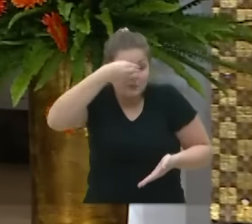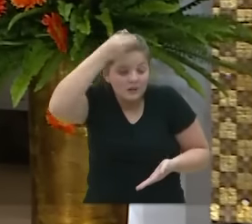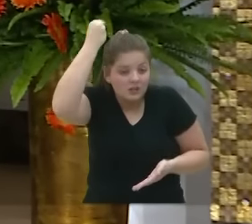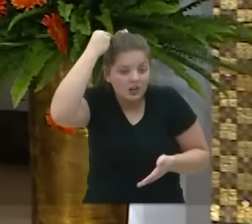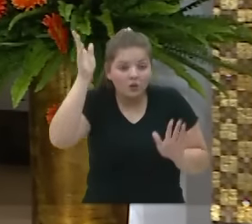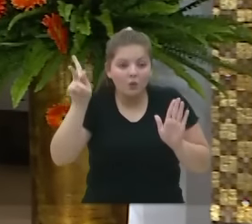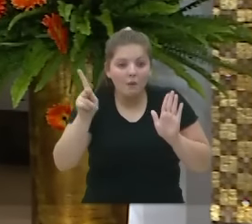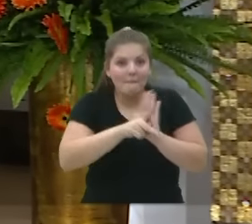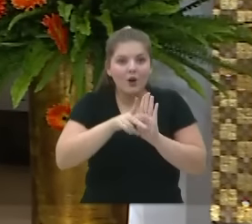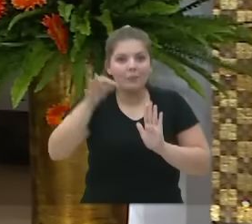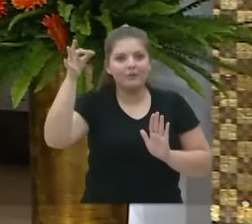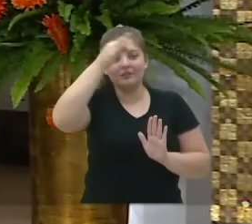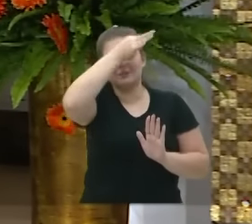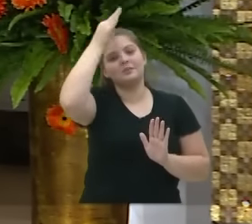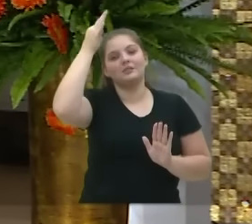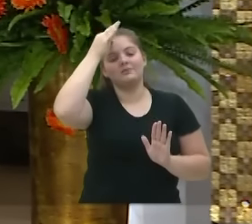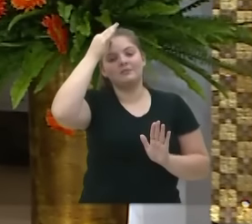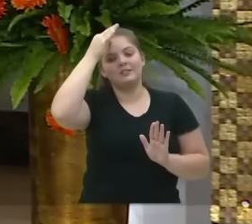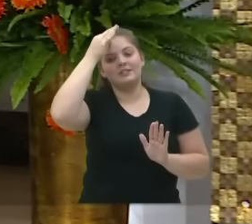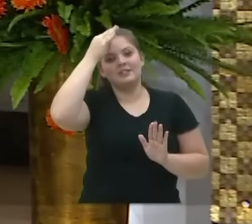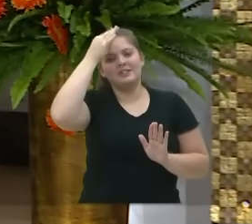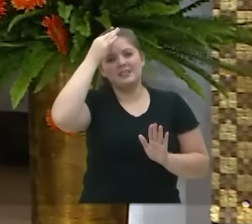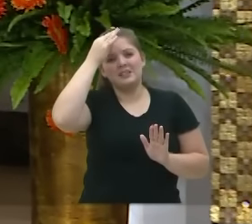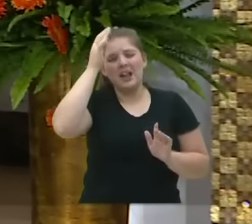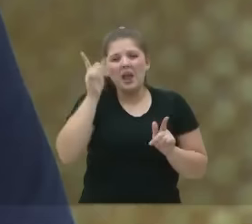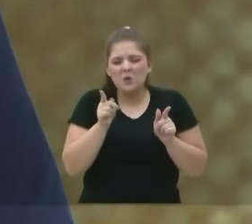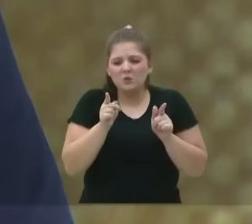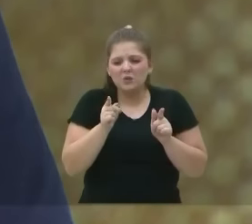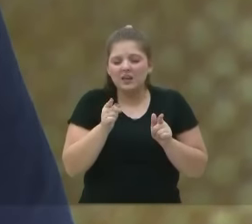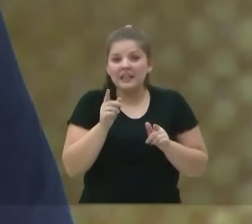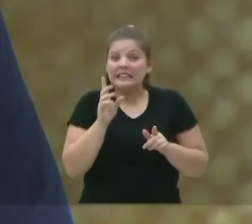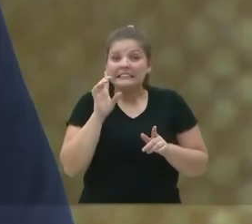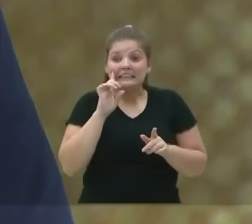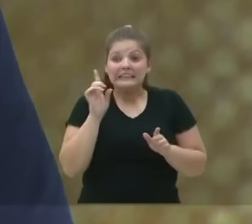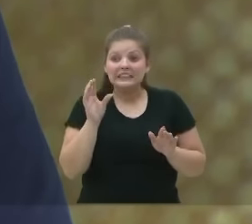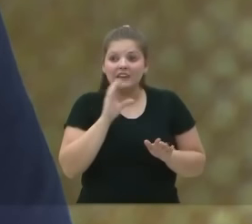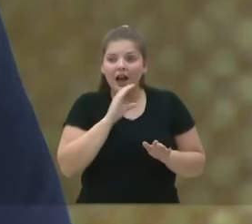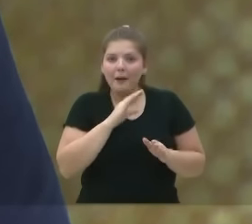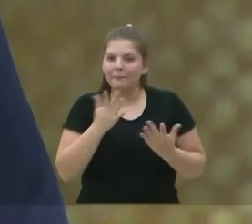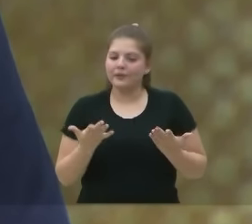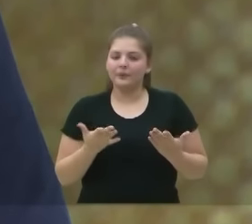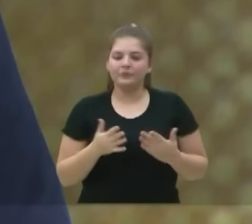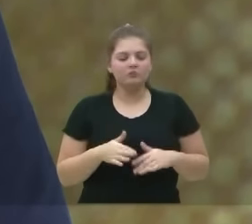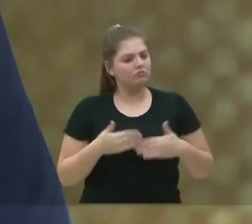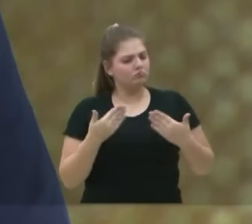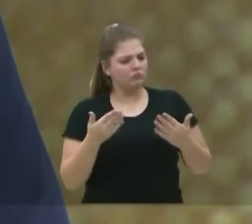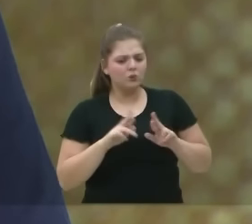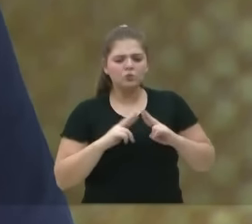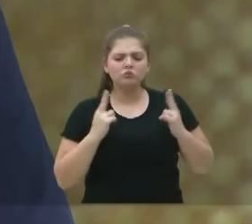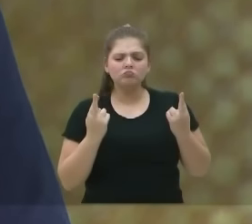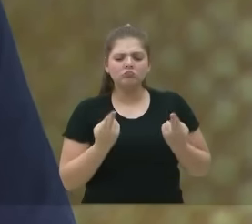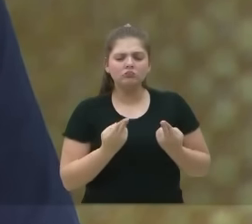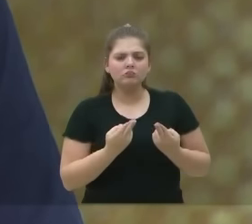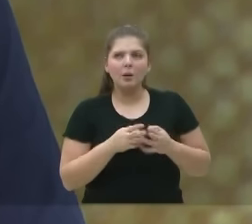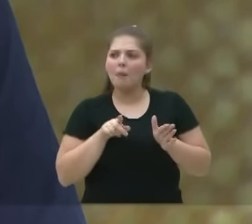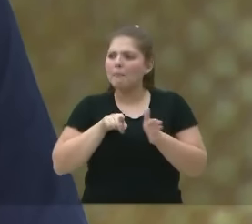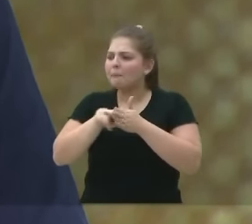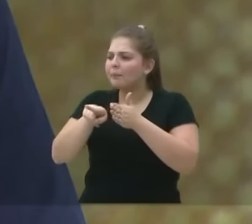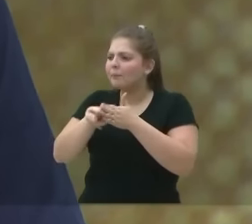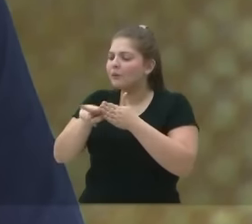Espírito Santo dentro de poucos dias. Então os que estavam reunidos perguntaram a